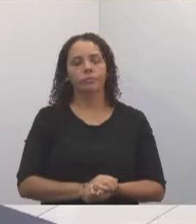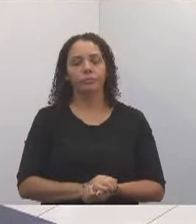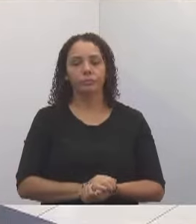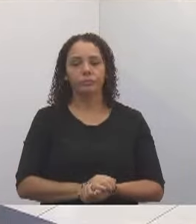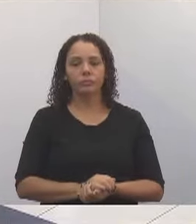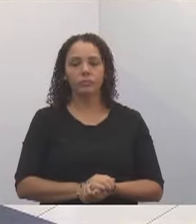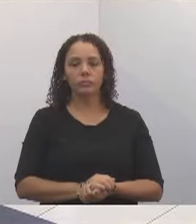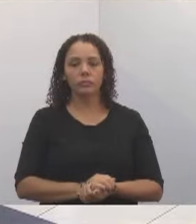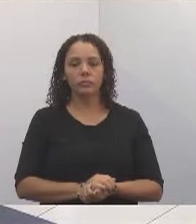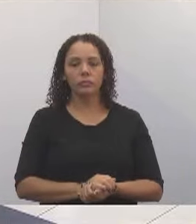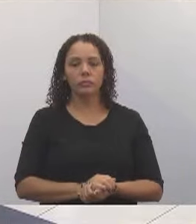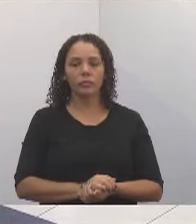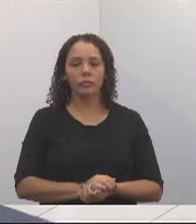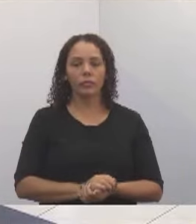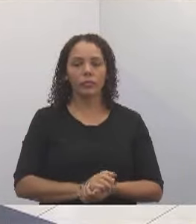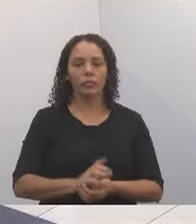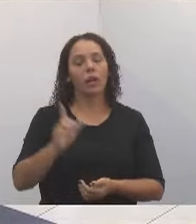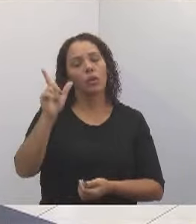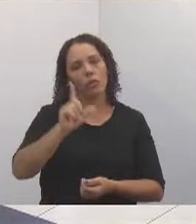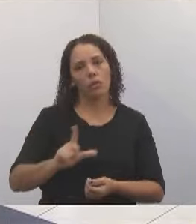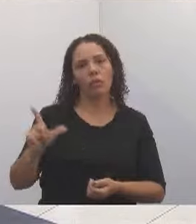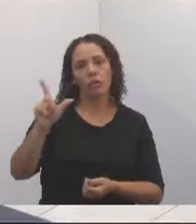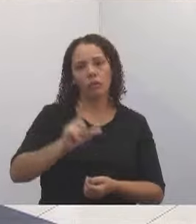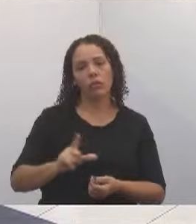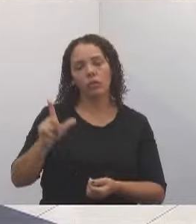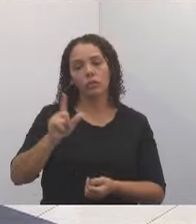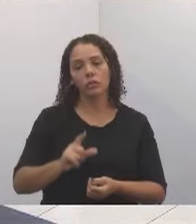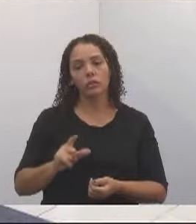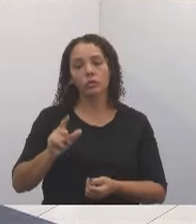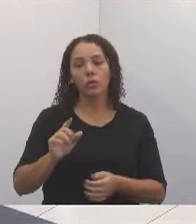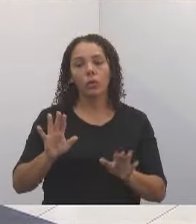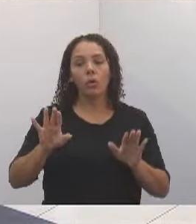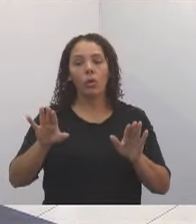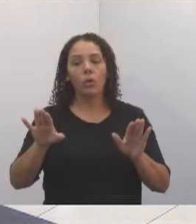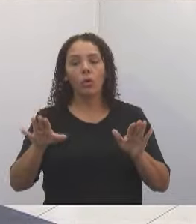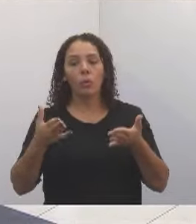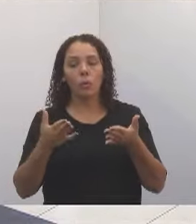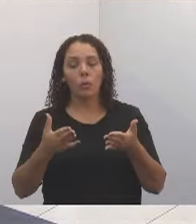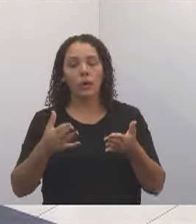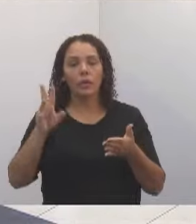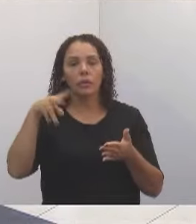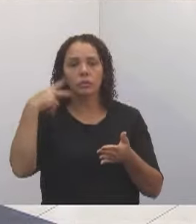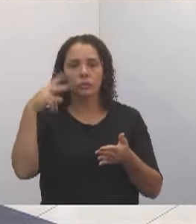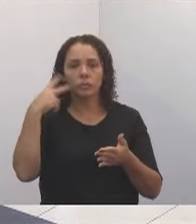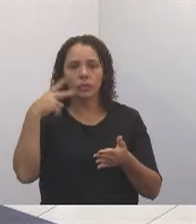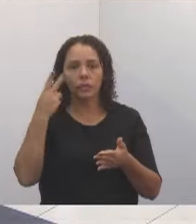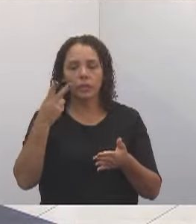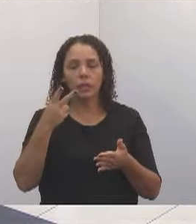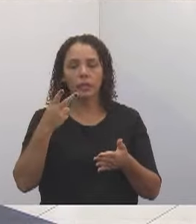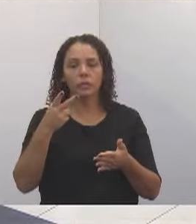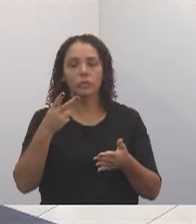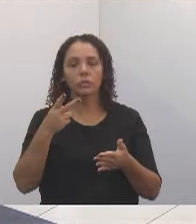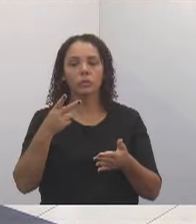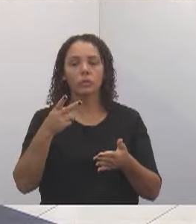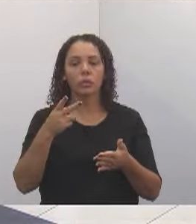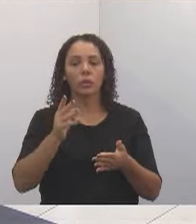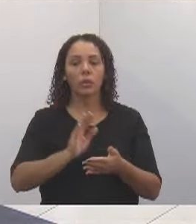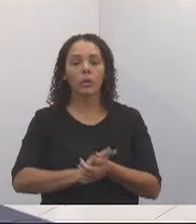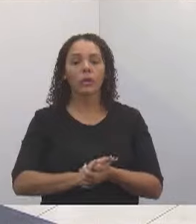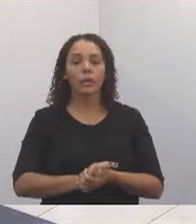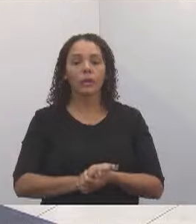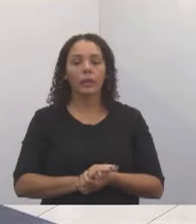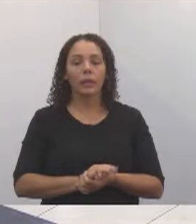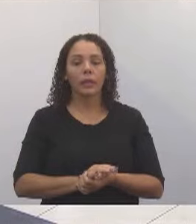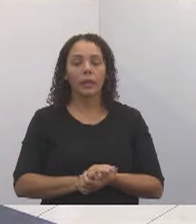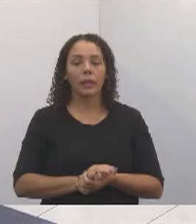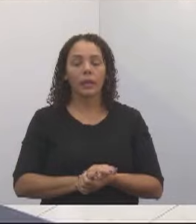que ao vereador, não é? Quando atribuída essa prática, ele também tem direito constitucional